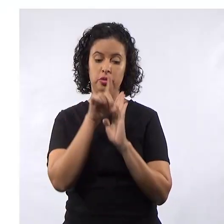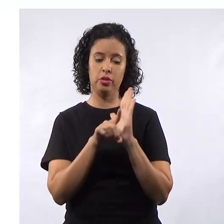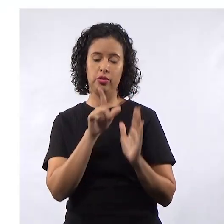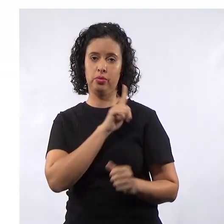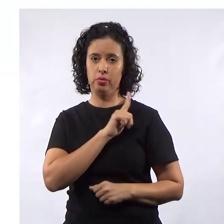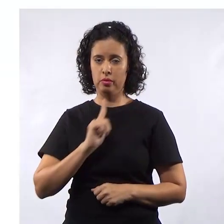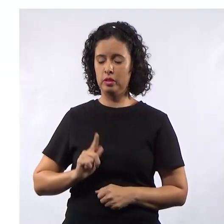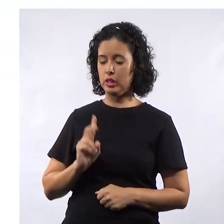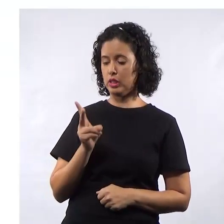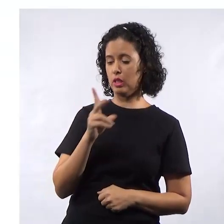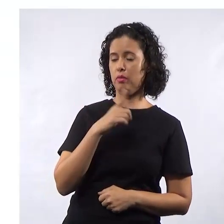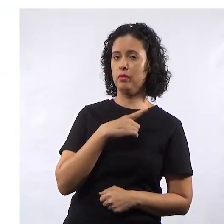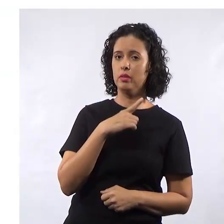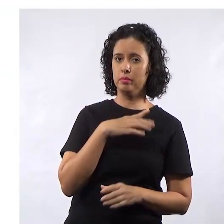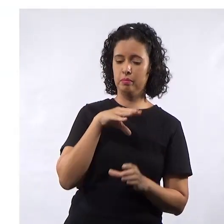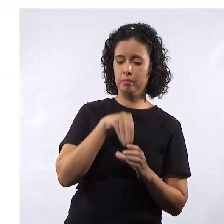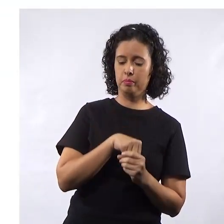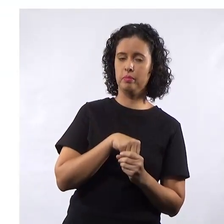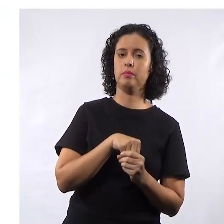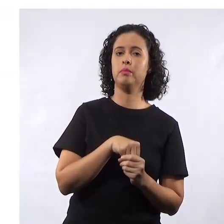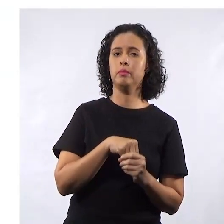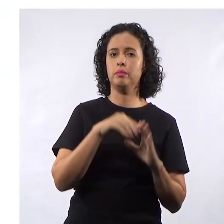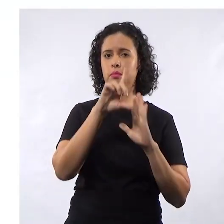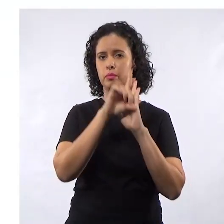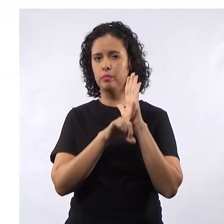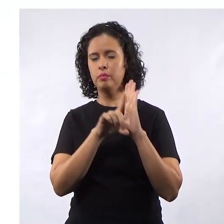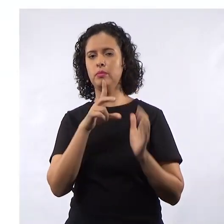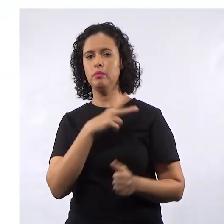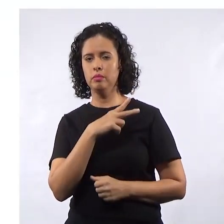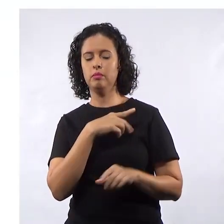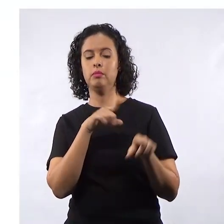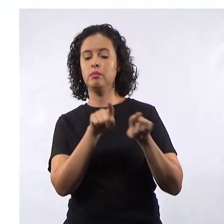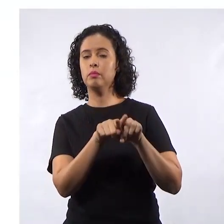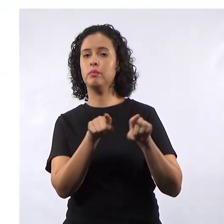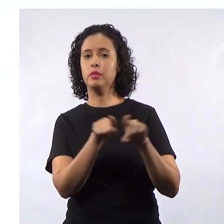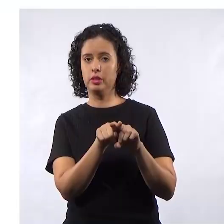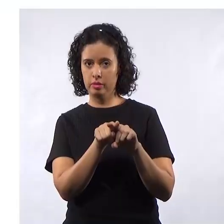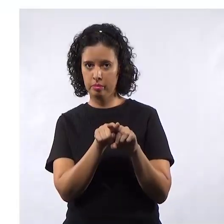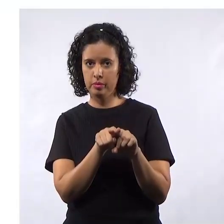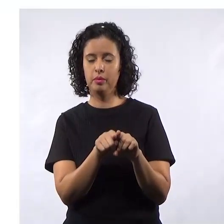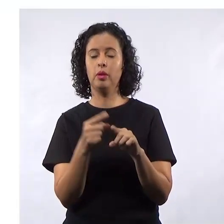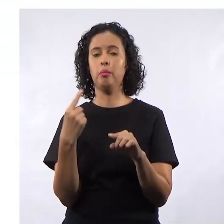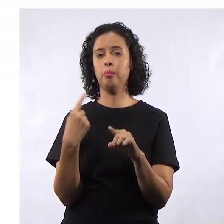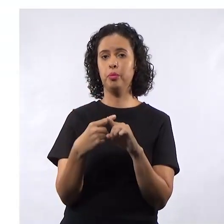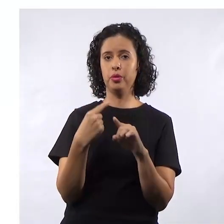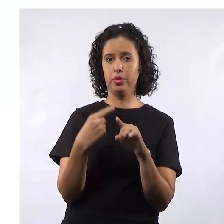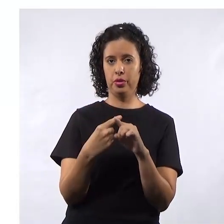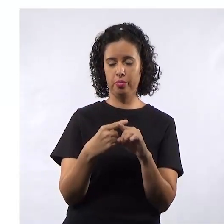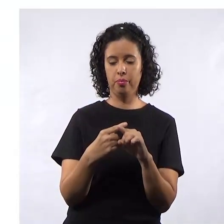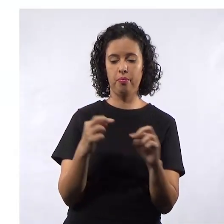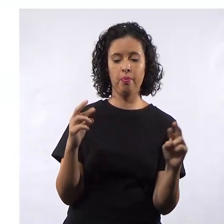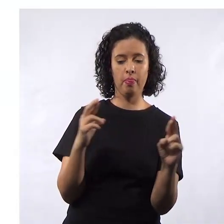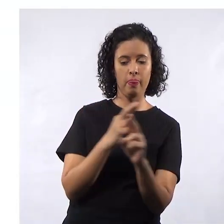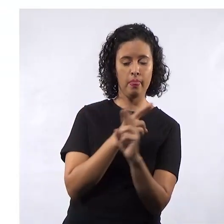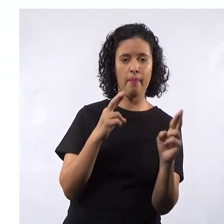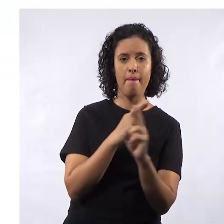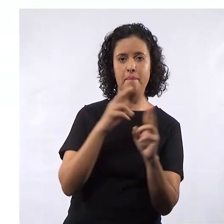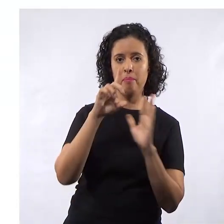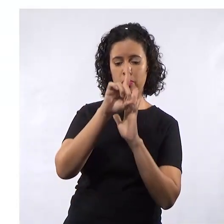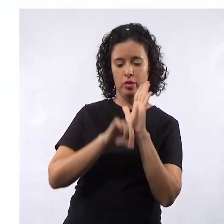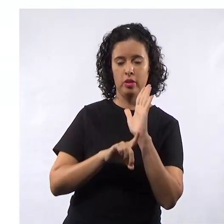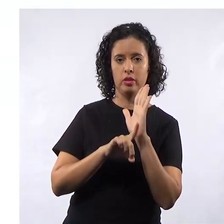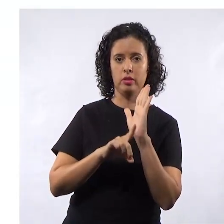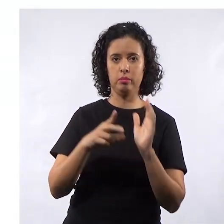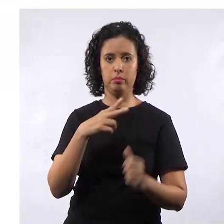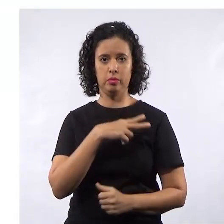até porque a partir do momento que essas relações de direito privado elas